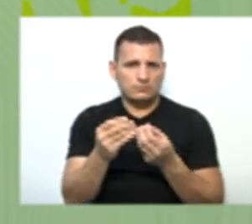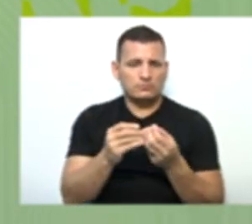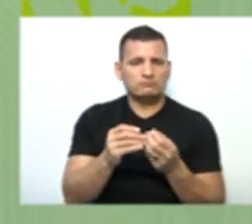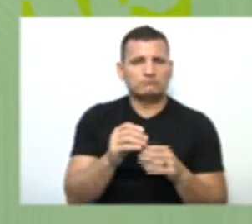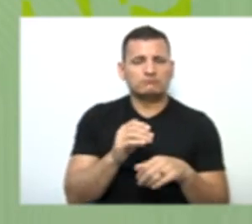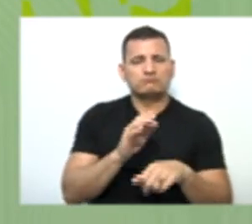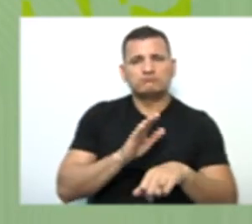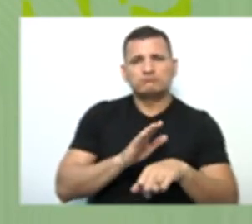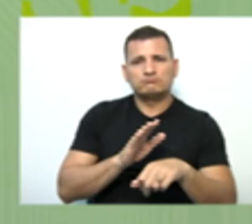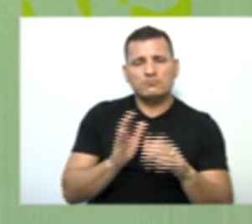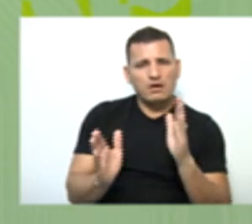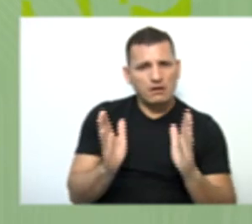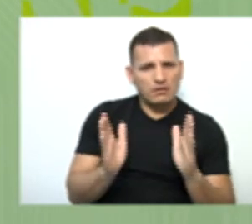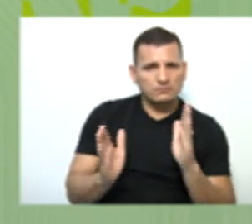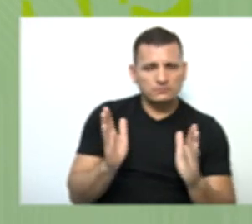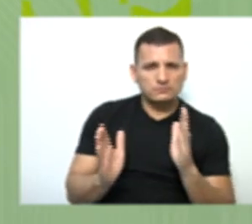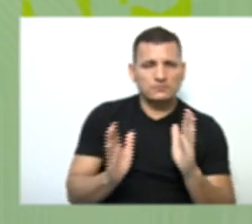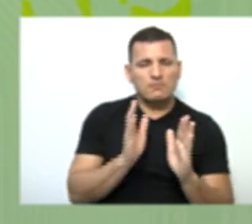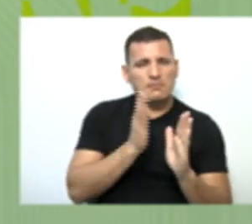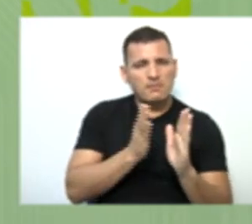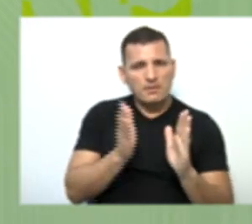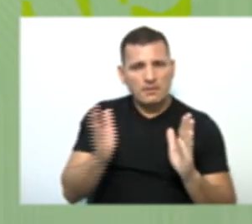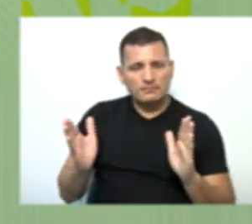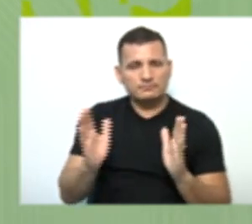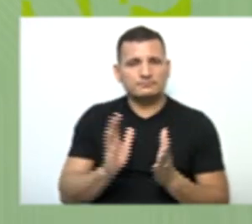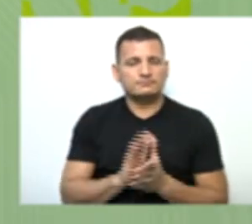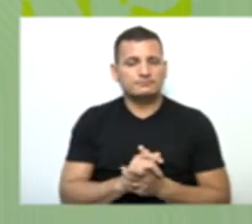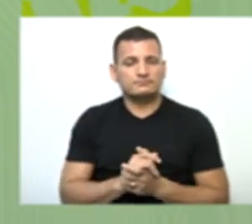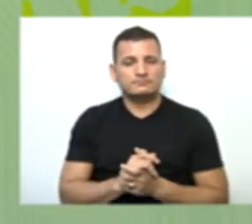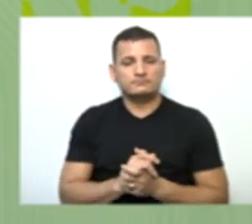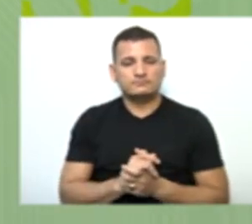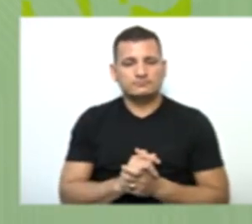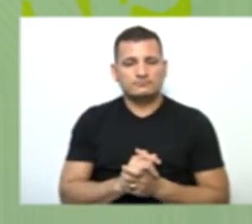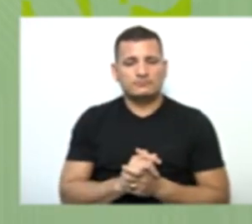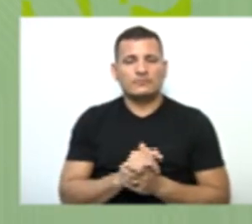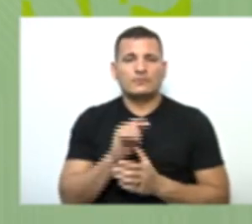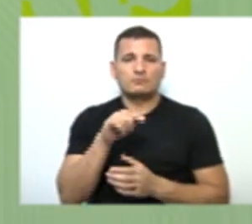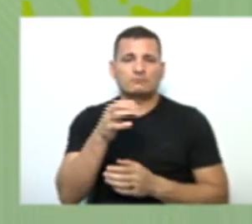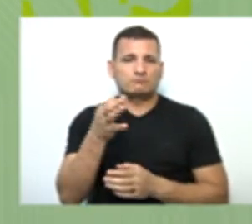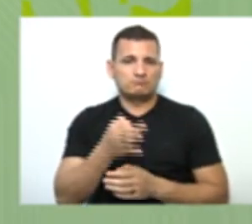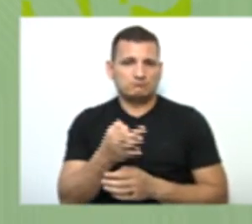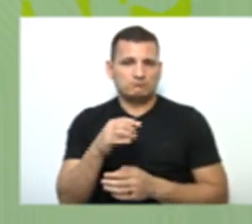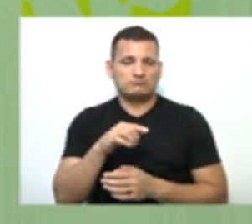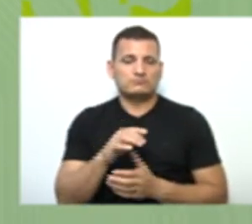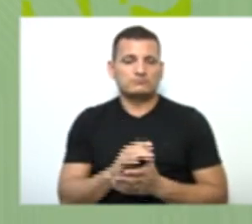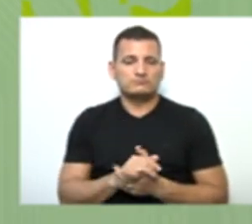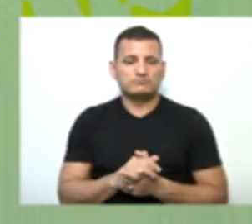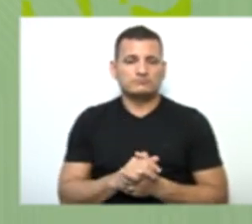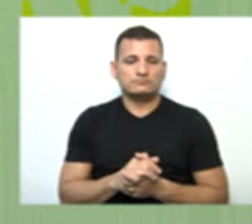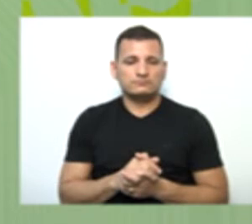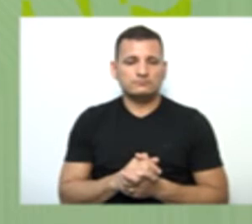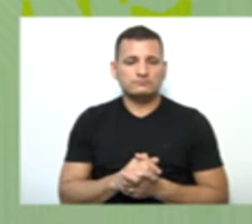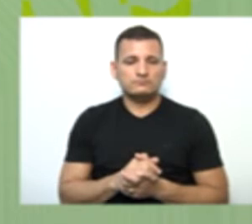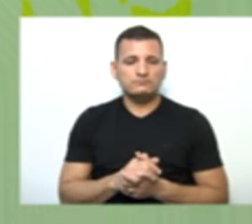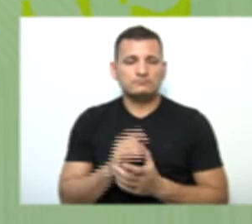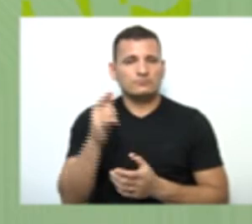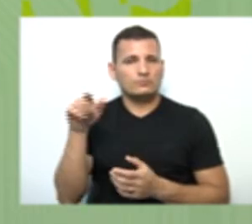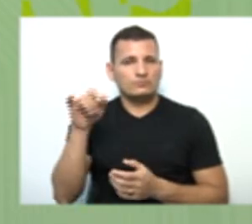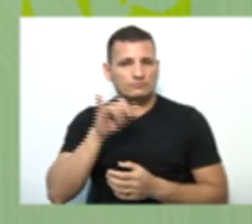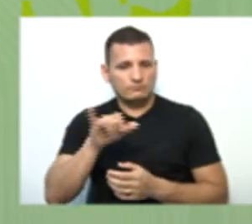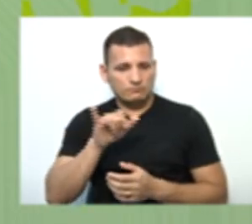cronológica de escrituração, também está correta. E outra informação, ele deve